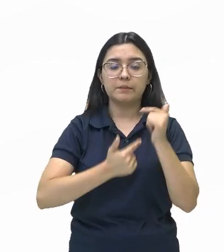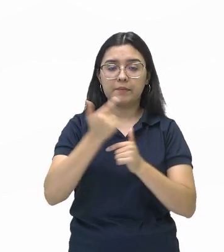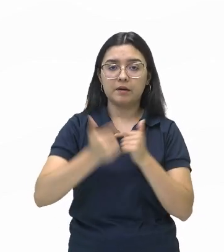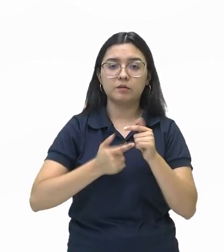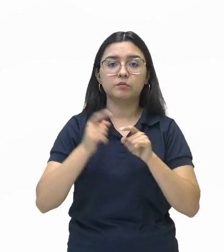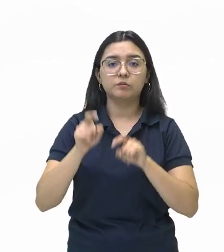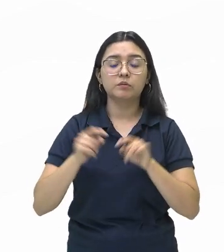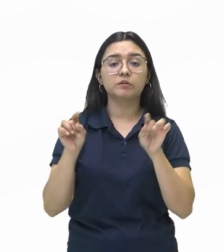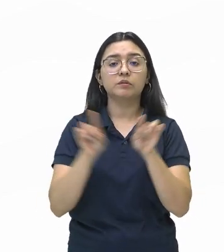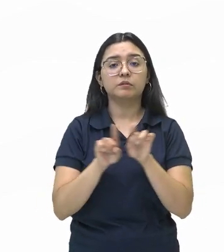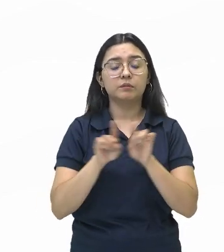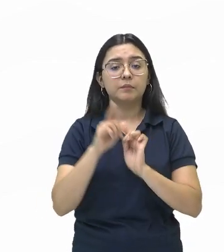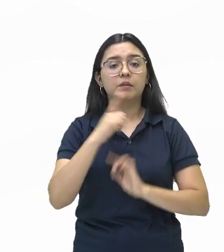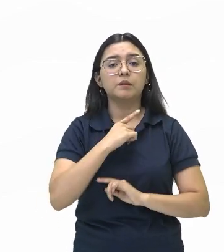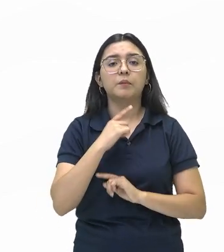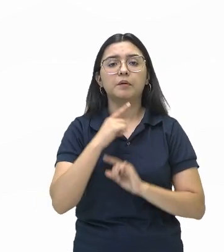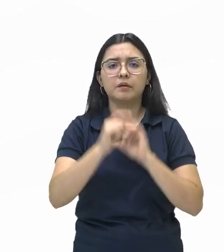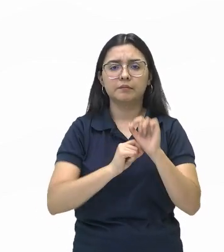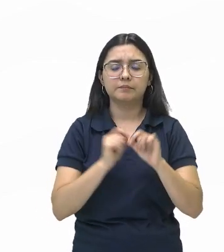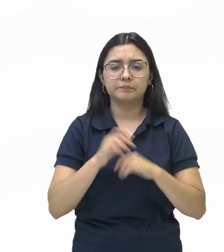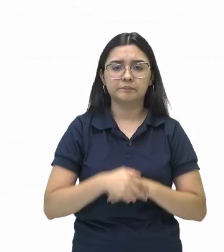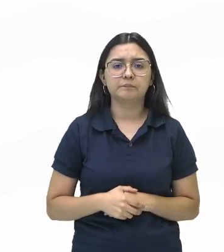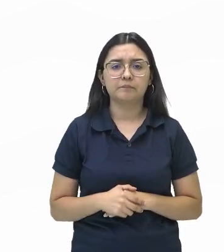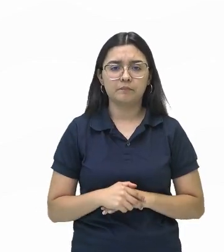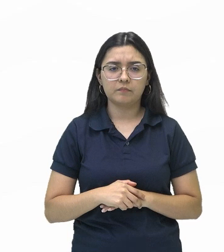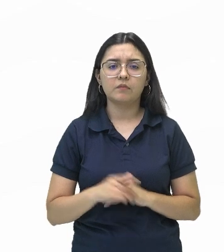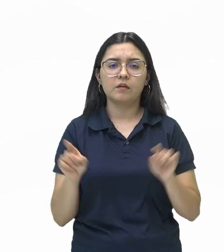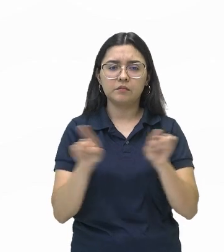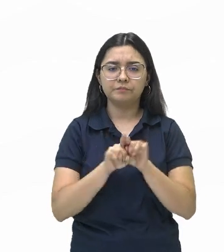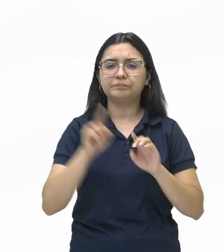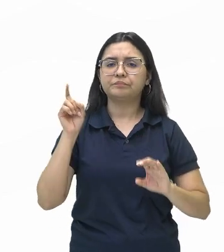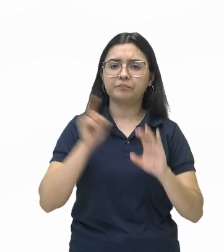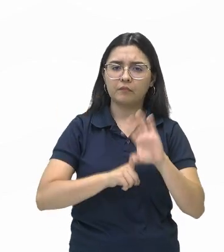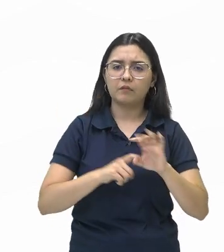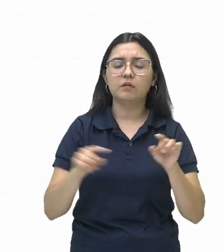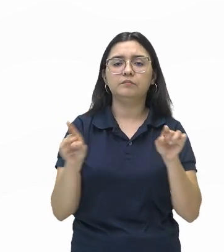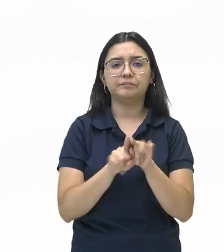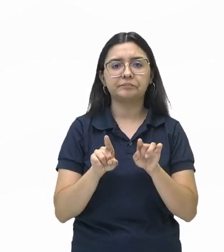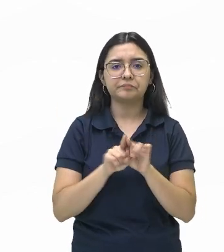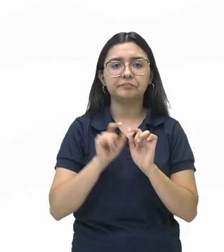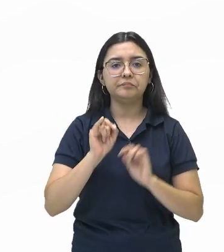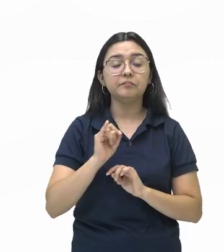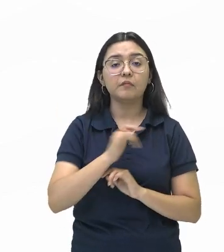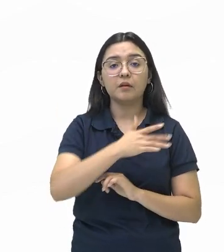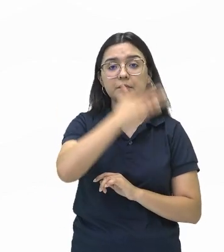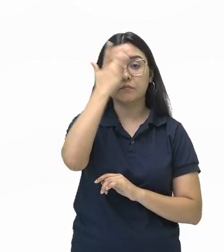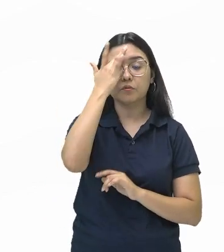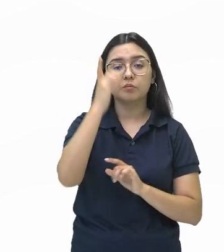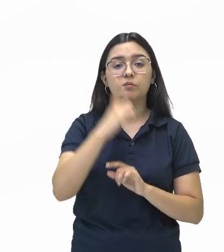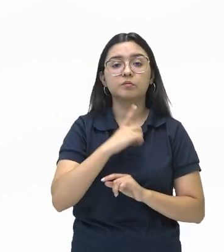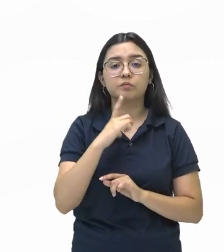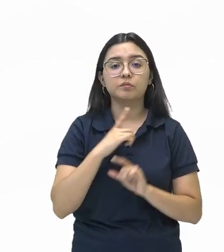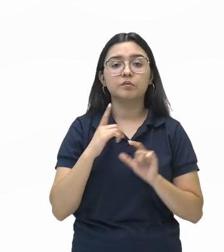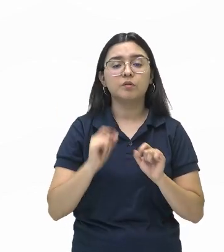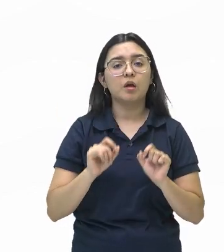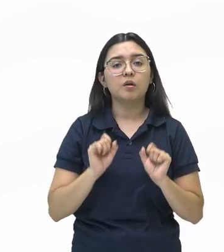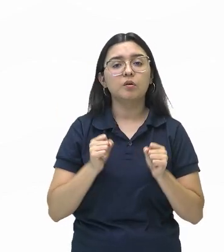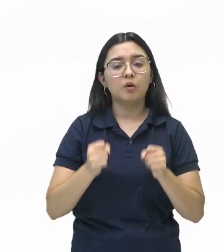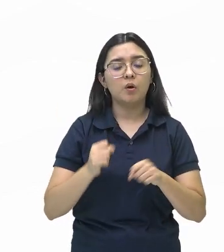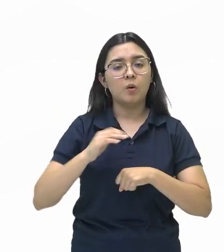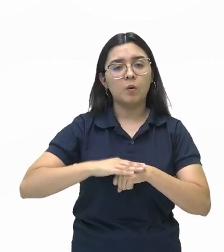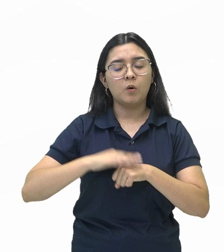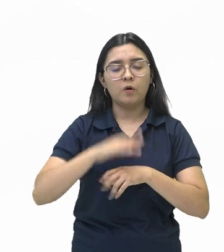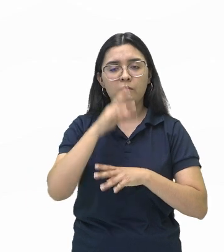rural, também há uma evidente alienação aí dentro, quando a pessoa, né, coloca a sua força de